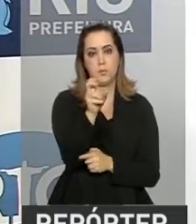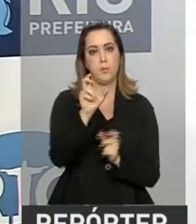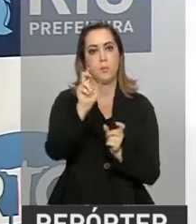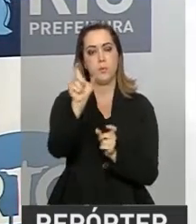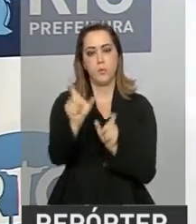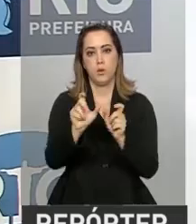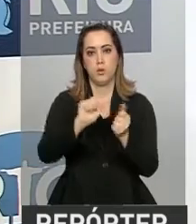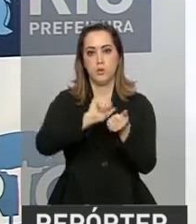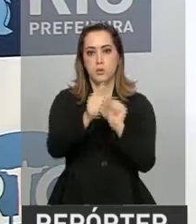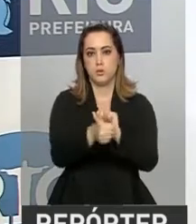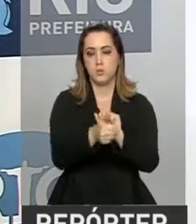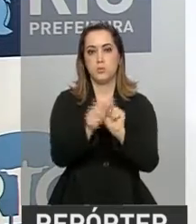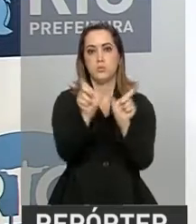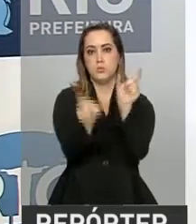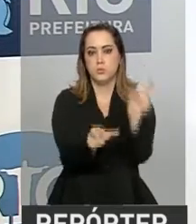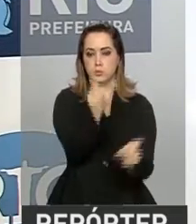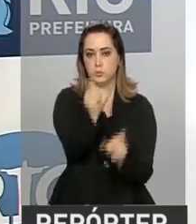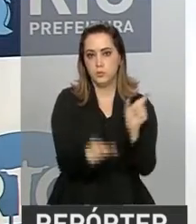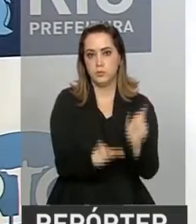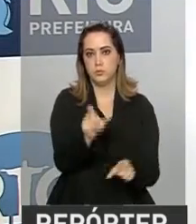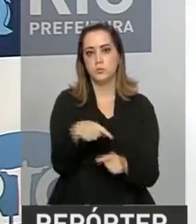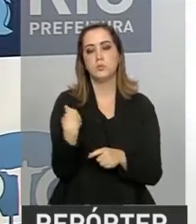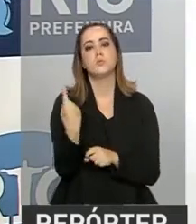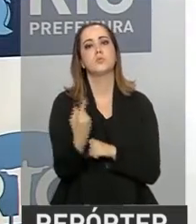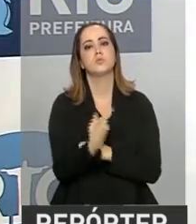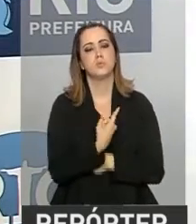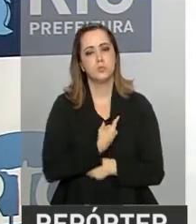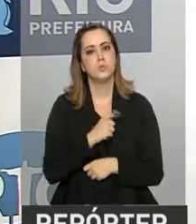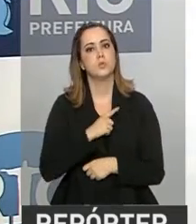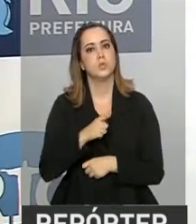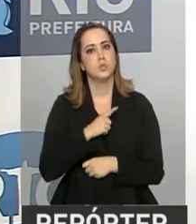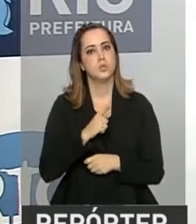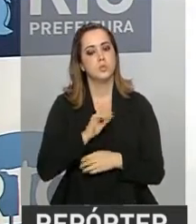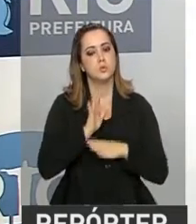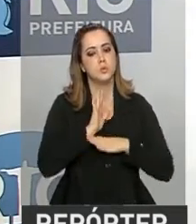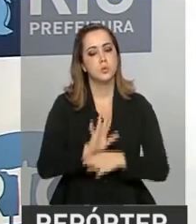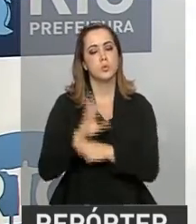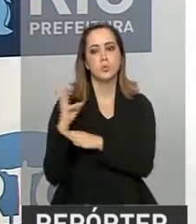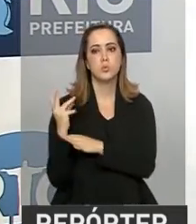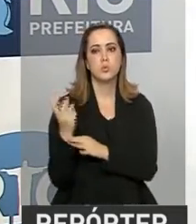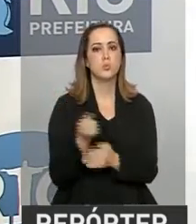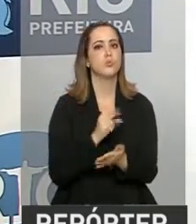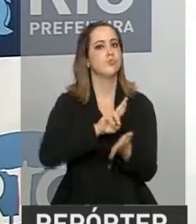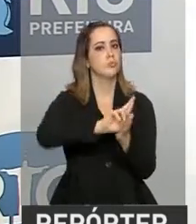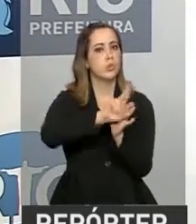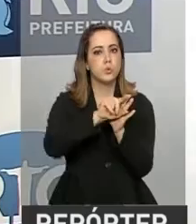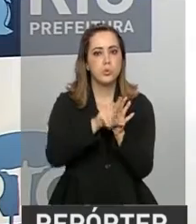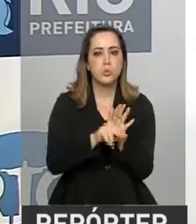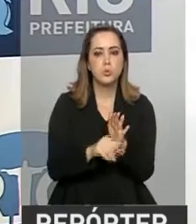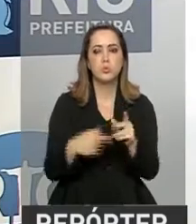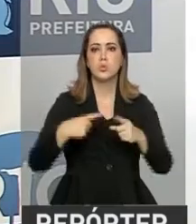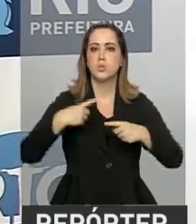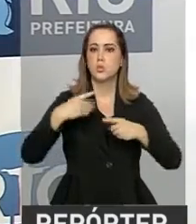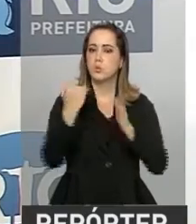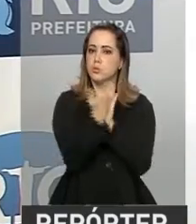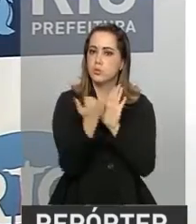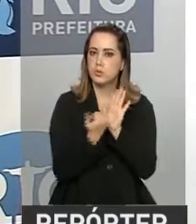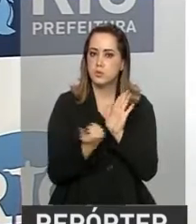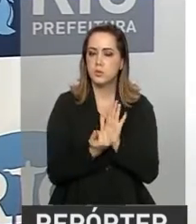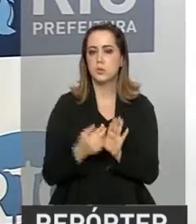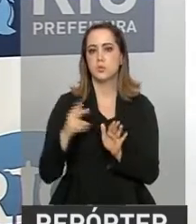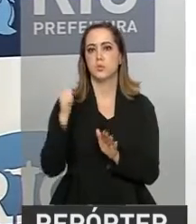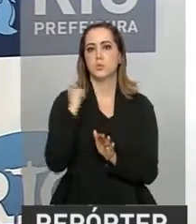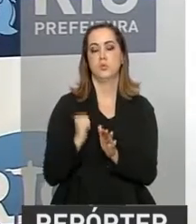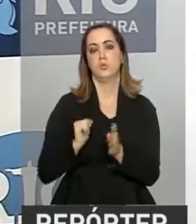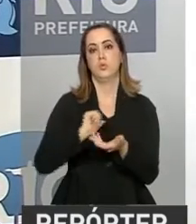uma influência muito grande dos programas do Ministério, pelo Bolsa Atleta, pelo Bolsa Pódio, através